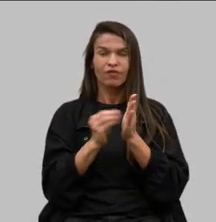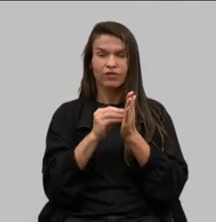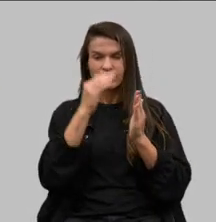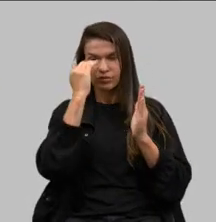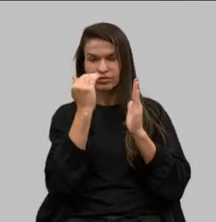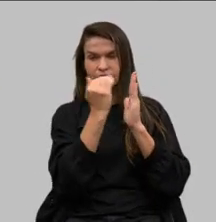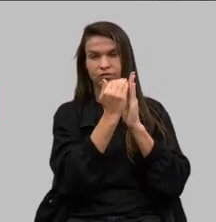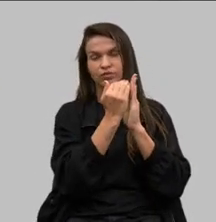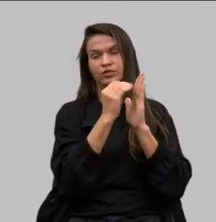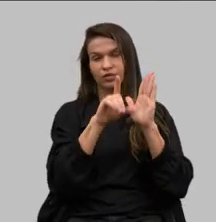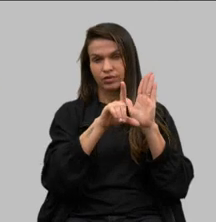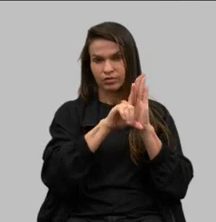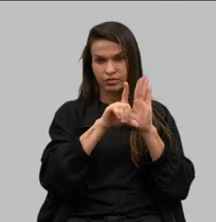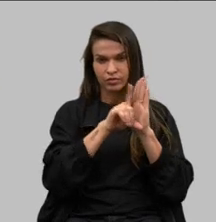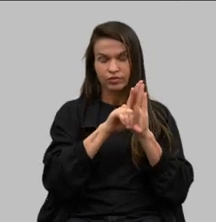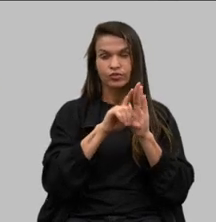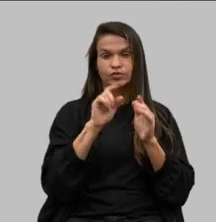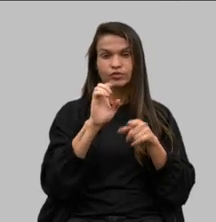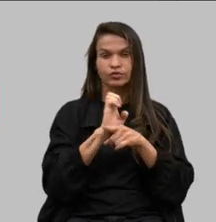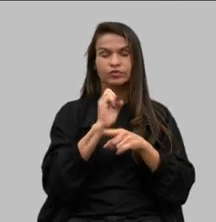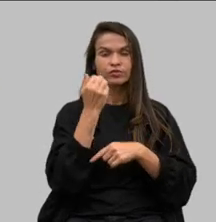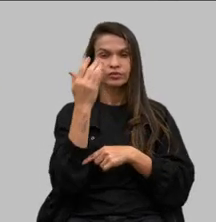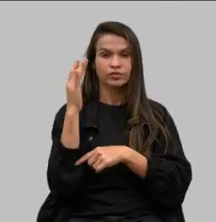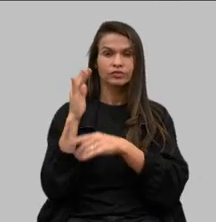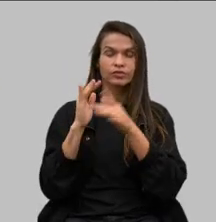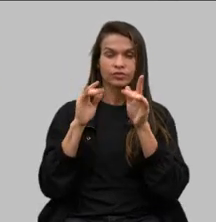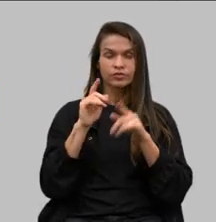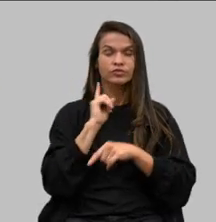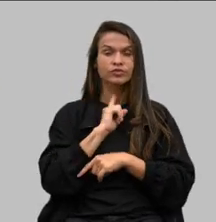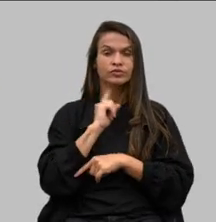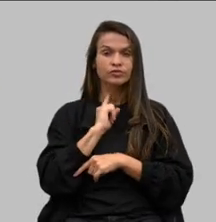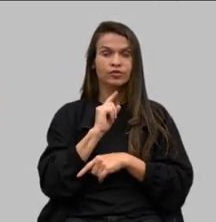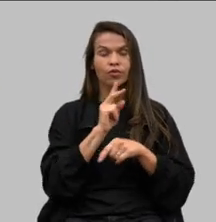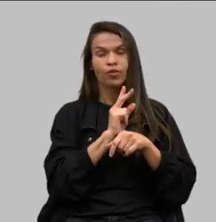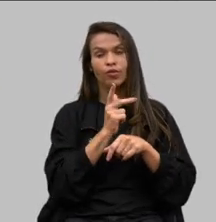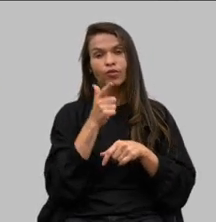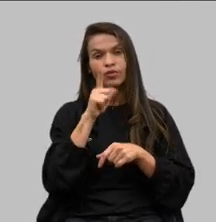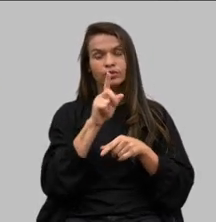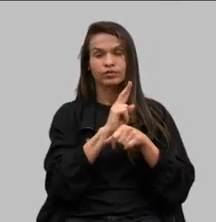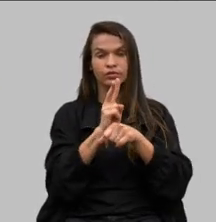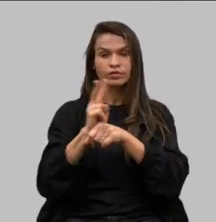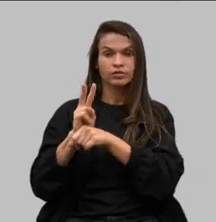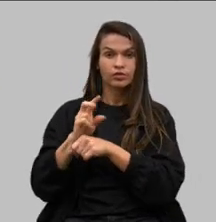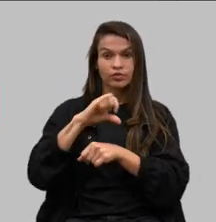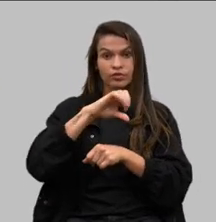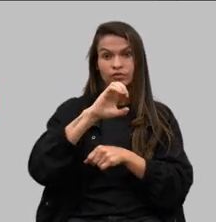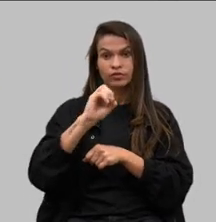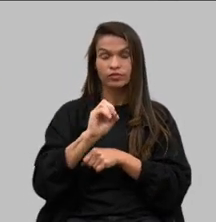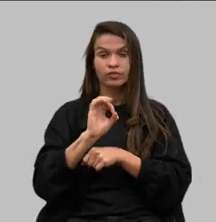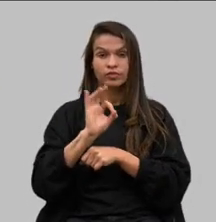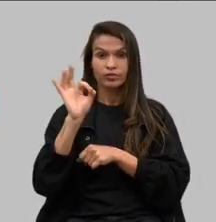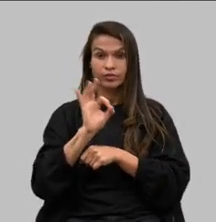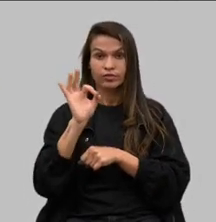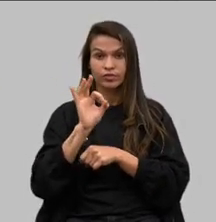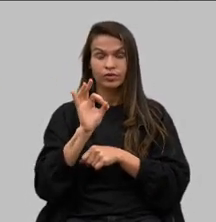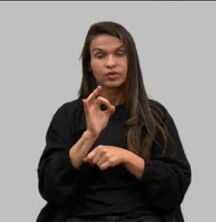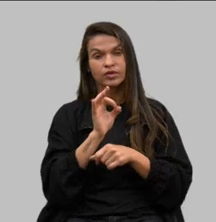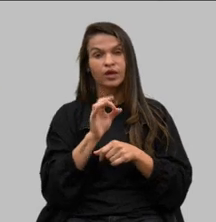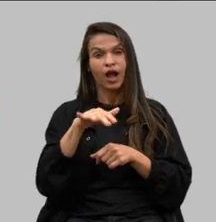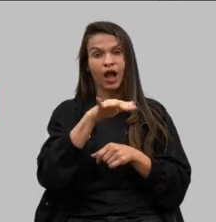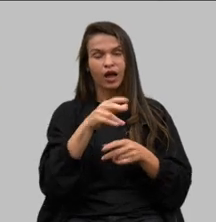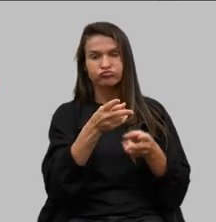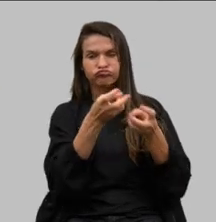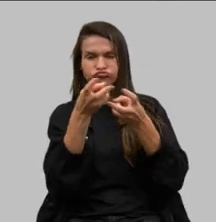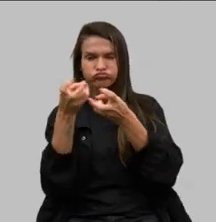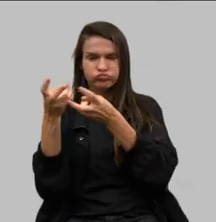eh conseguimos nesse período fiscalizar 90% das áreas detectadas das áreas